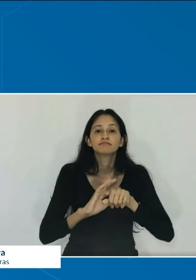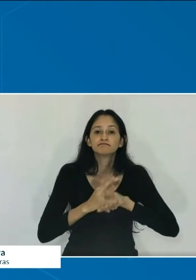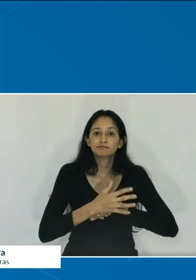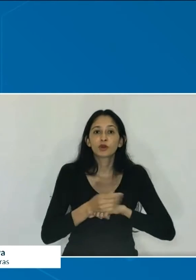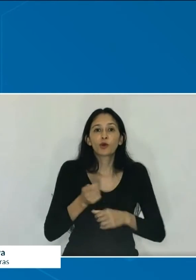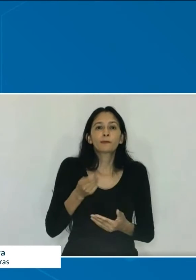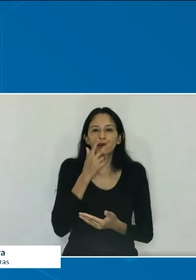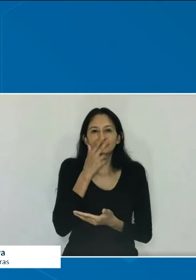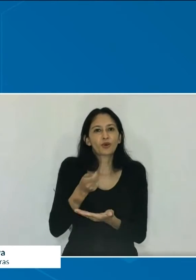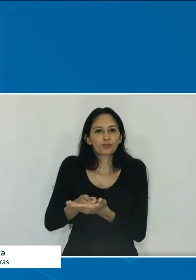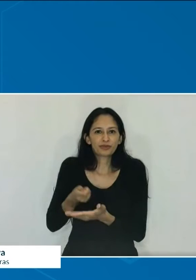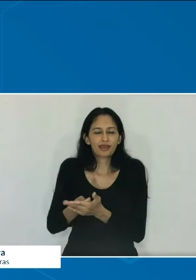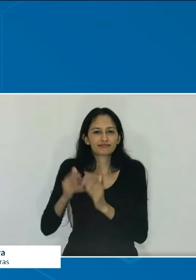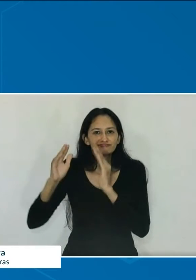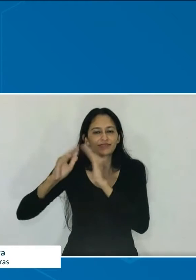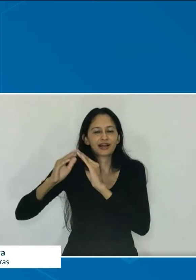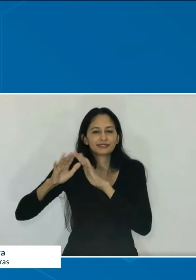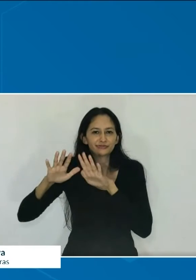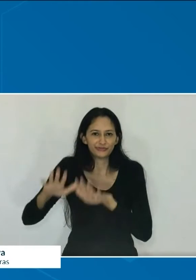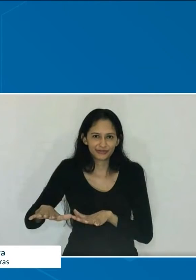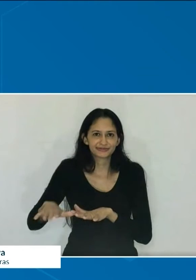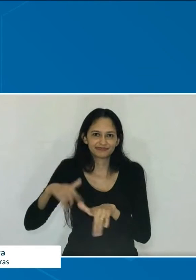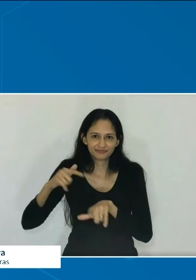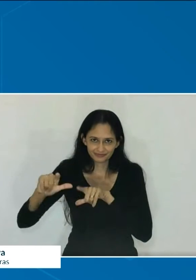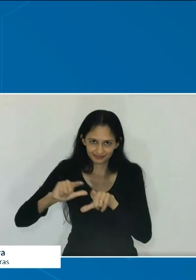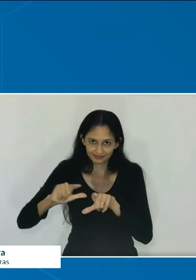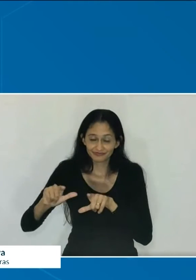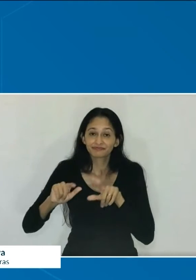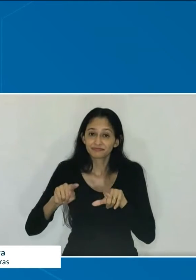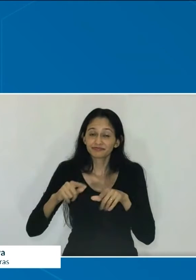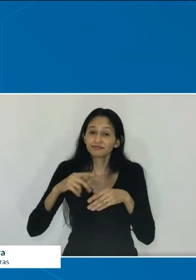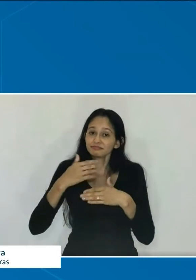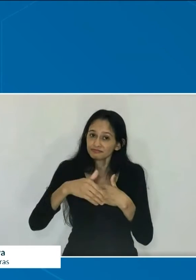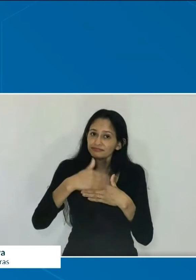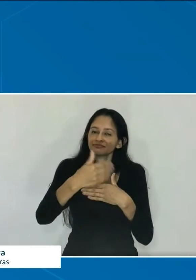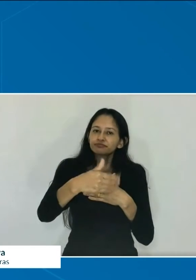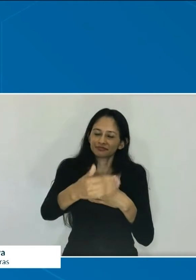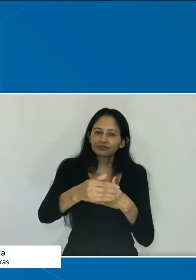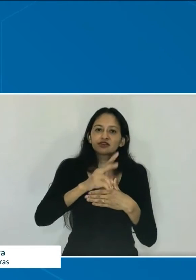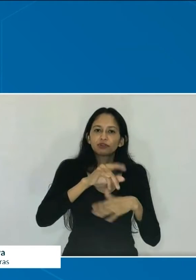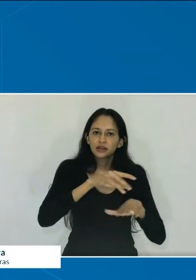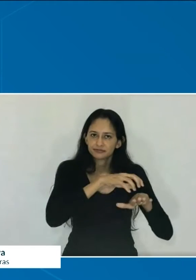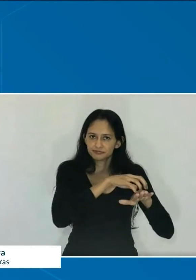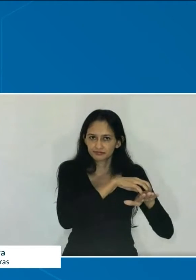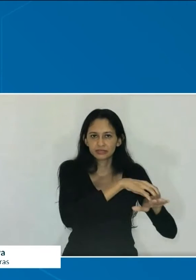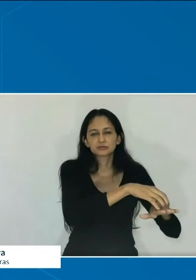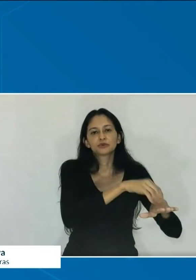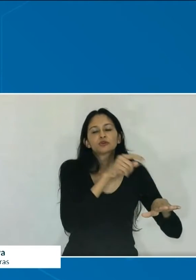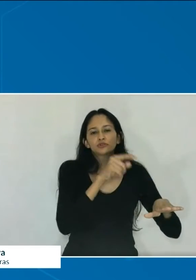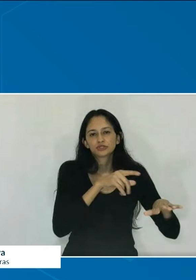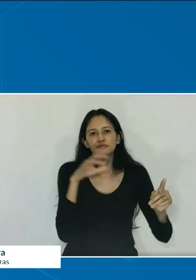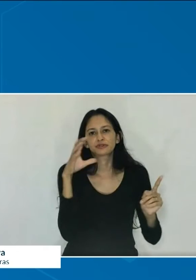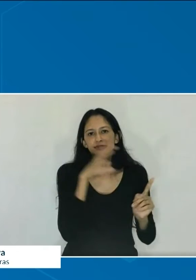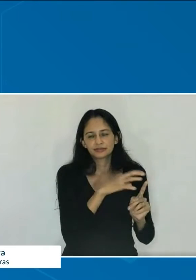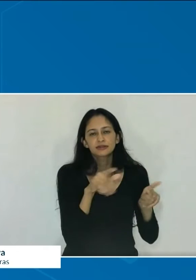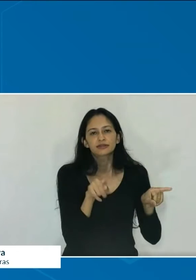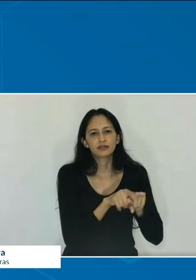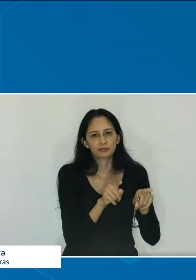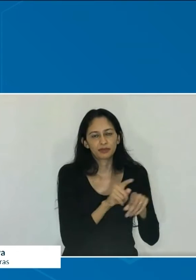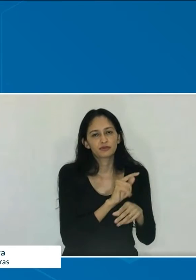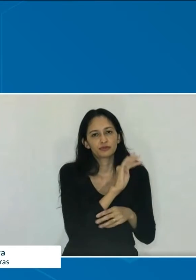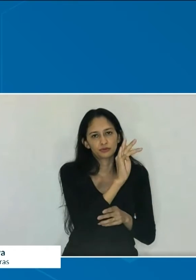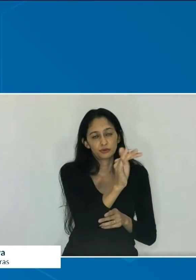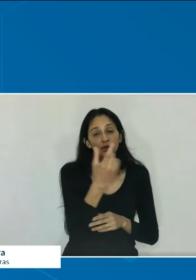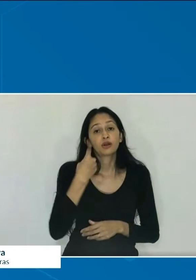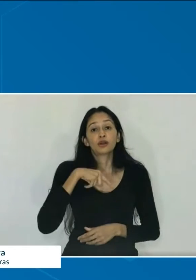nas pessoas. E ainda eu acho que isso vai ter um desdobramento no transporte, e eu acho que cabe também